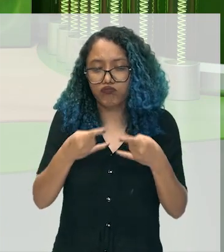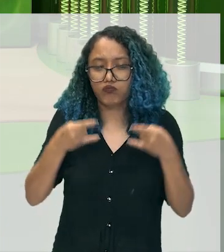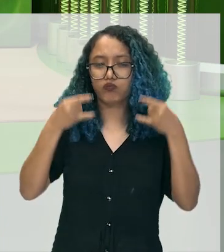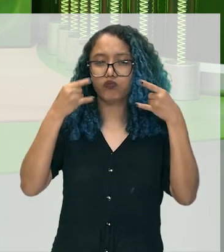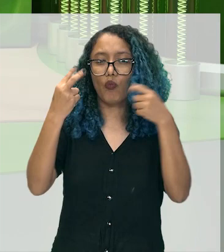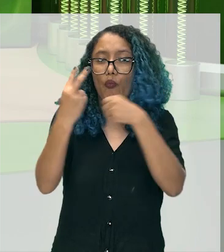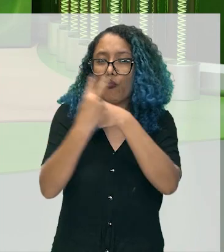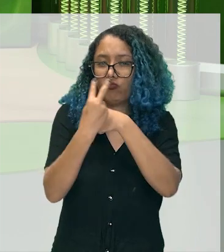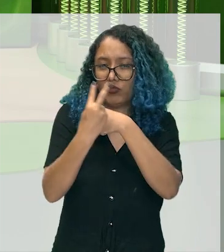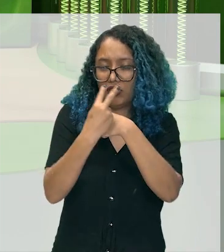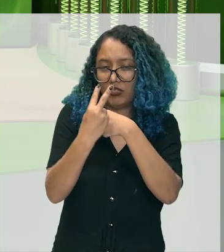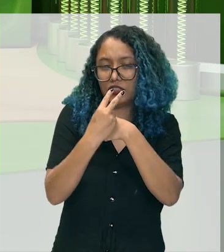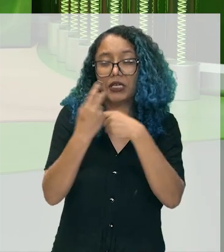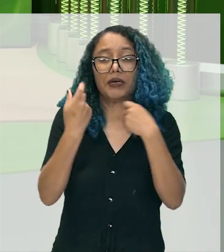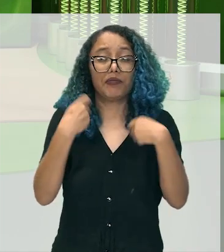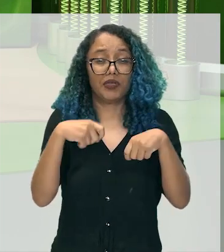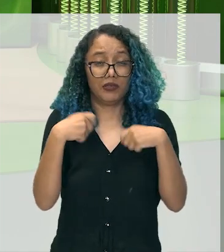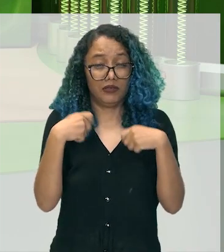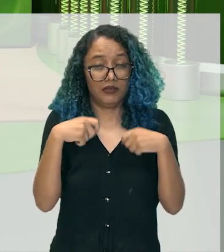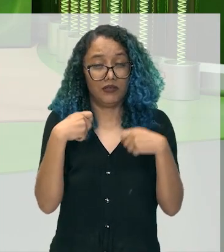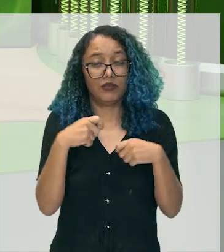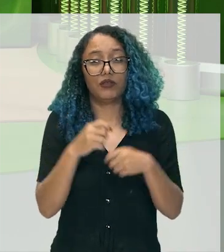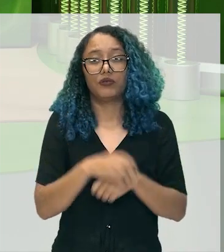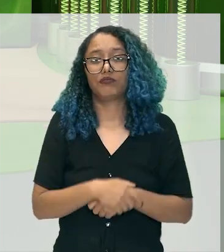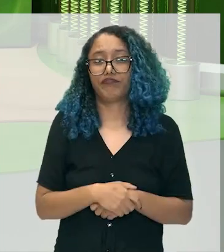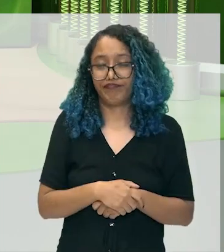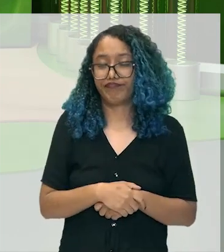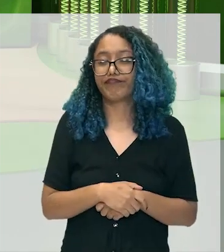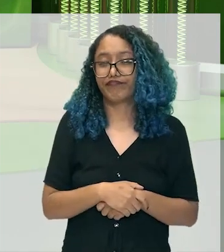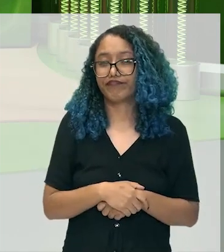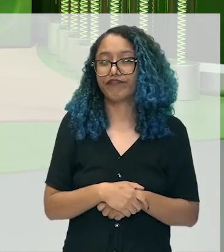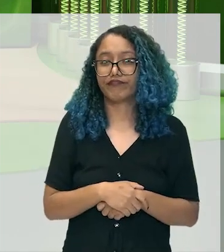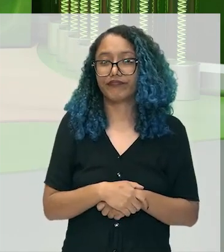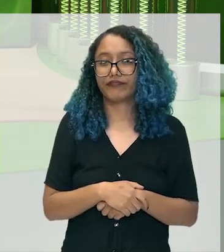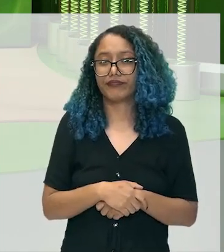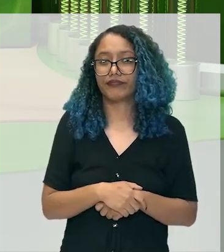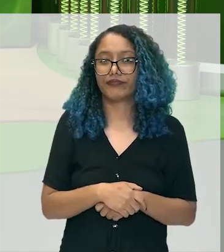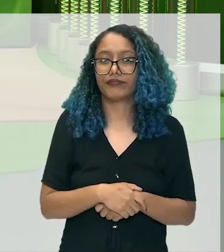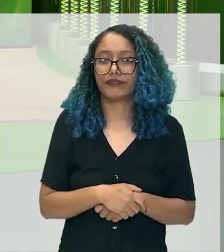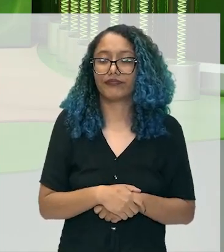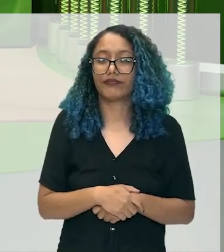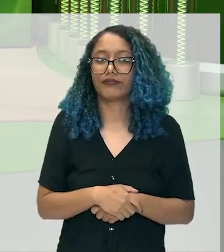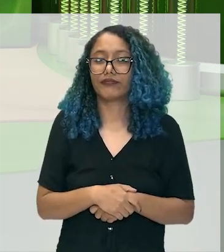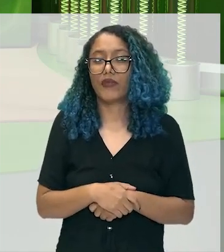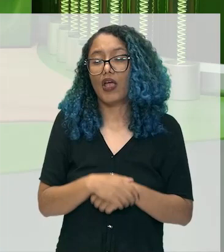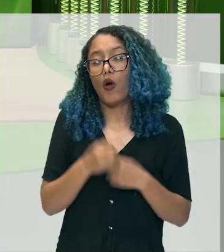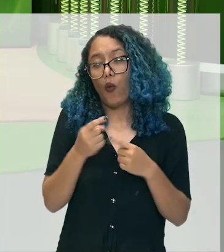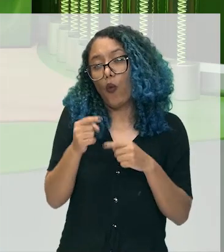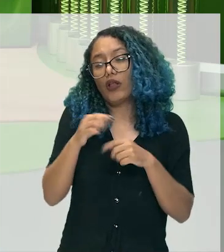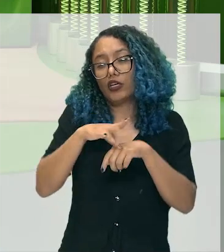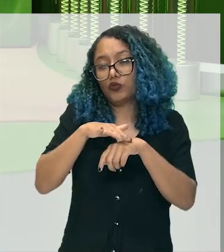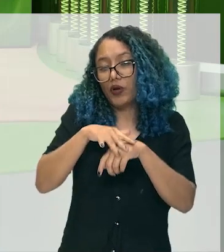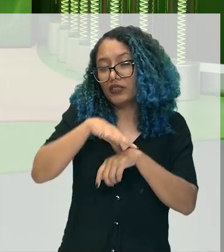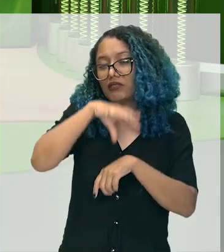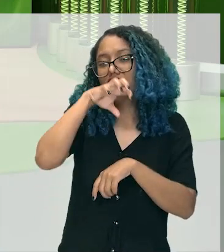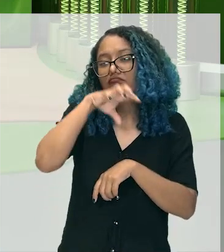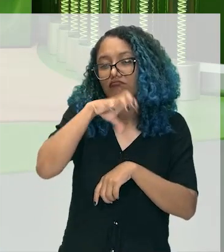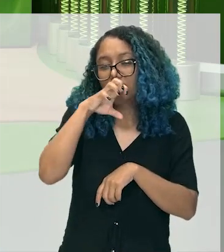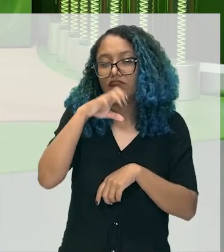narinas, máscaras, para que pudéssemos proteger, né, de doenças